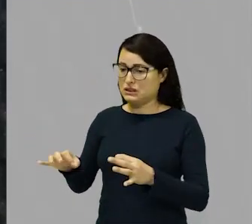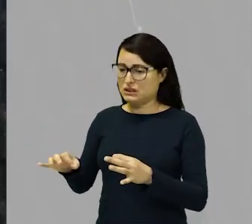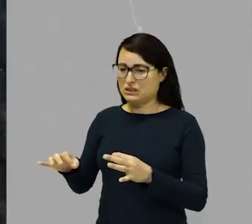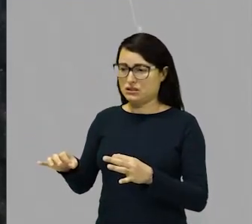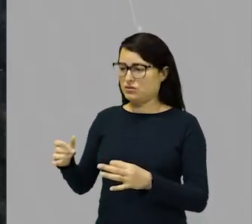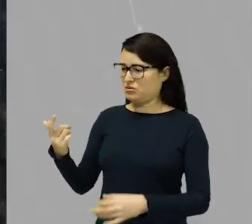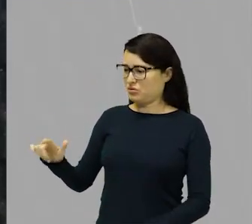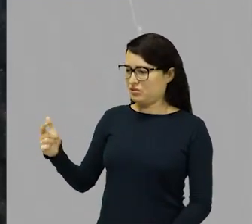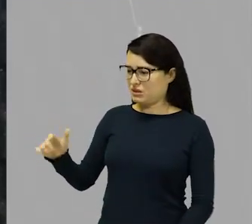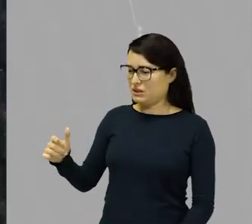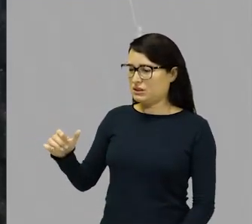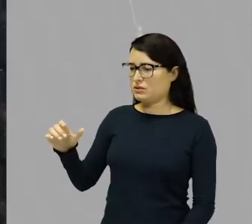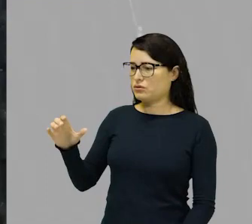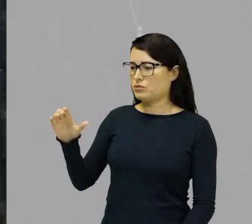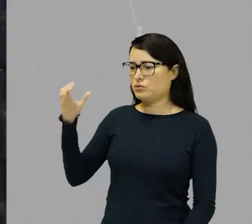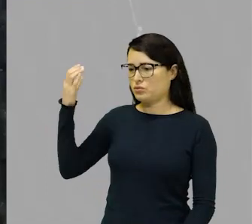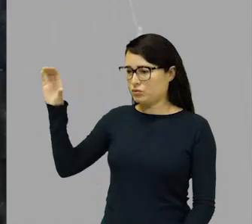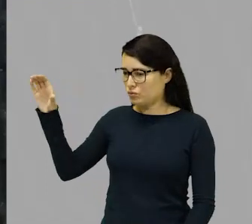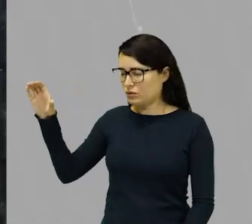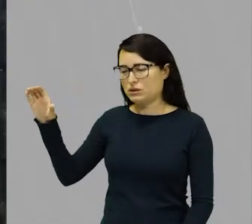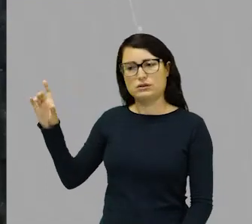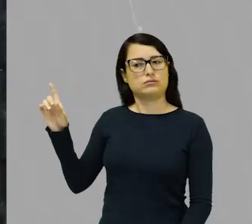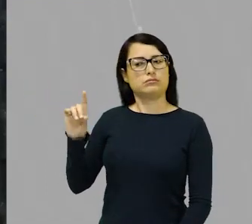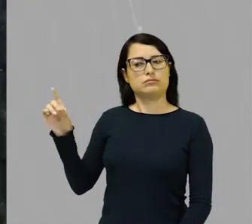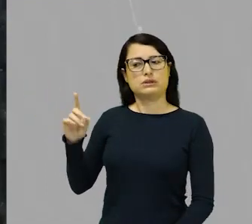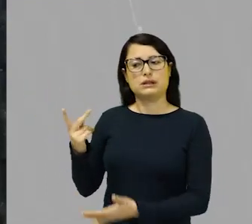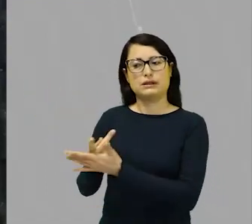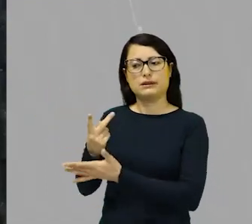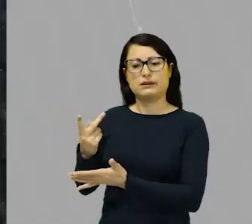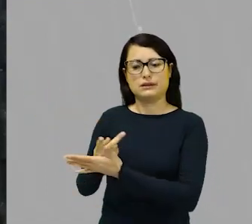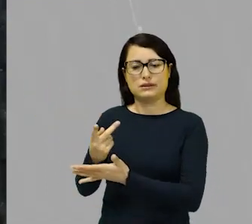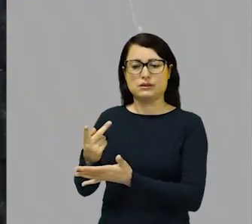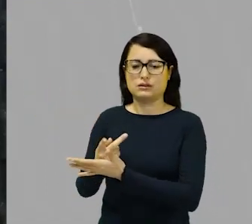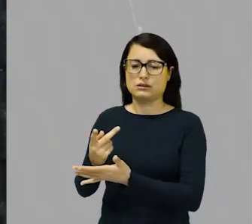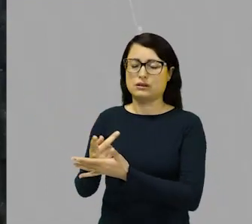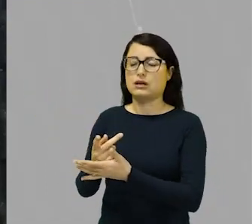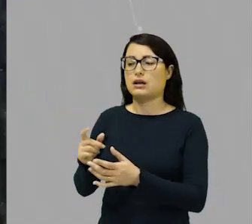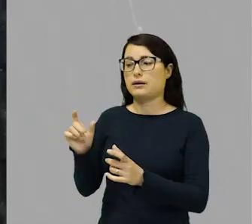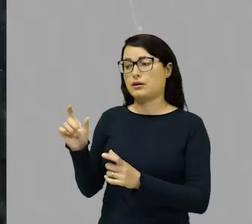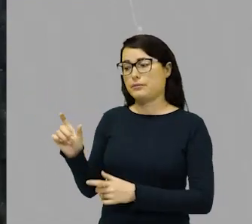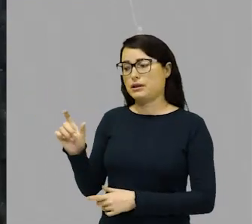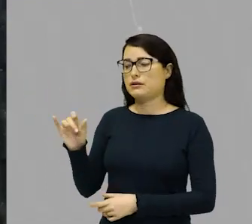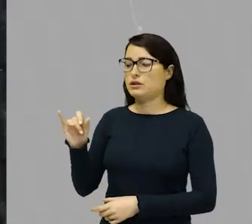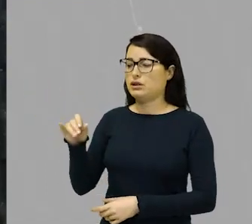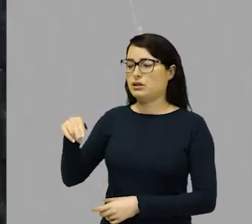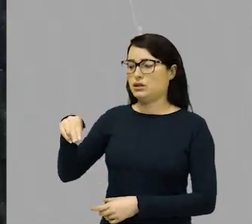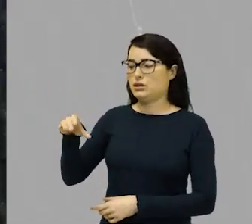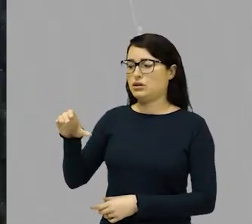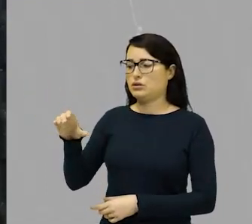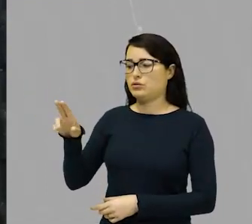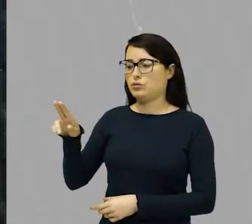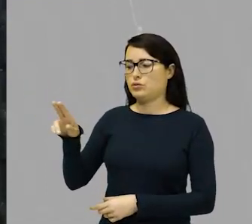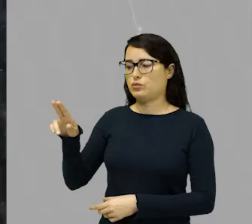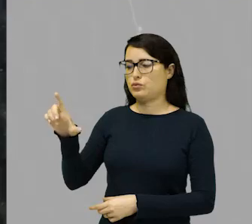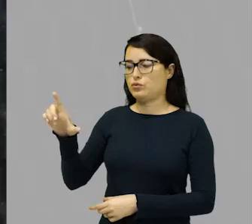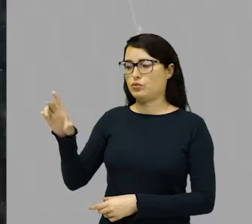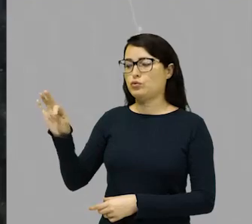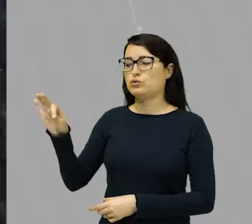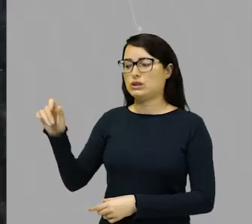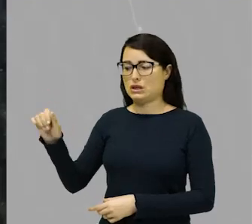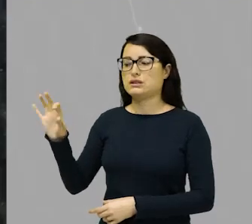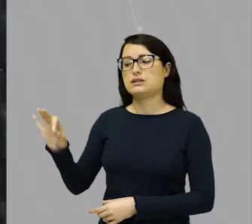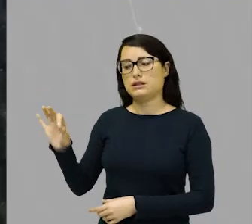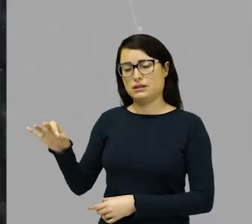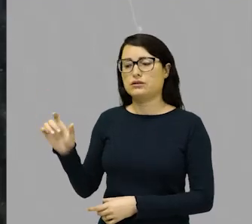que a pessoa não tem cultura. Você pode chamar a pessoa de inculta, aí tá certo. Ah, aquele sujeito é um sujeito